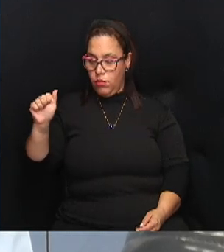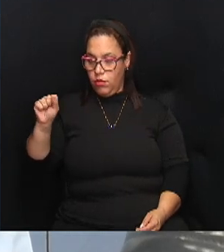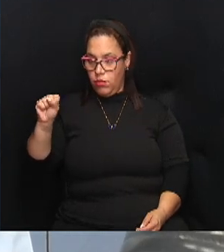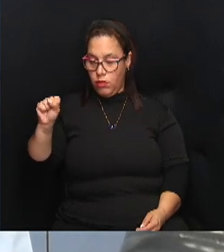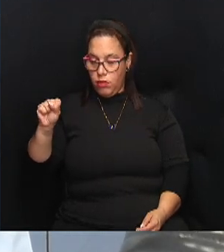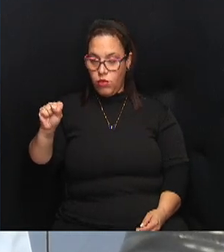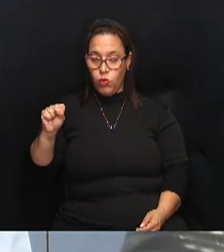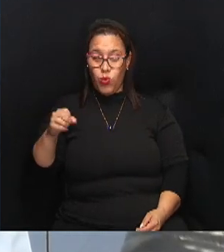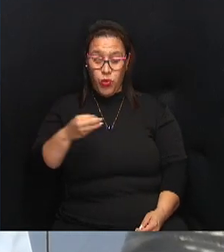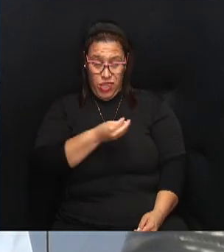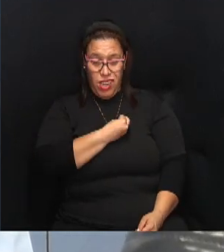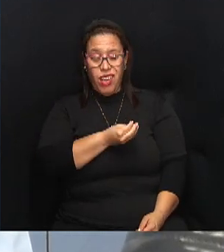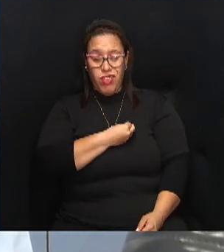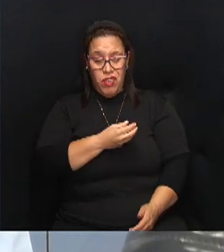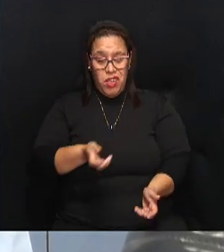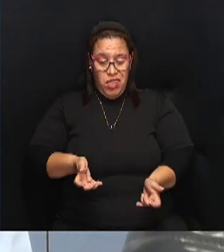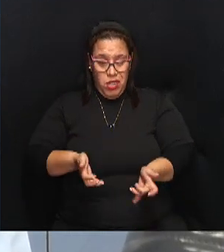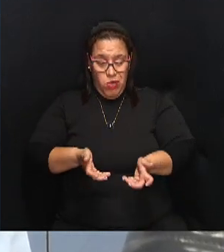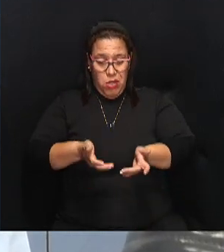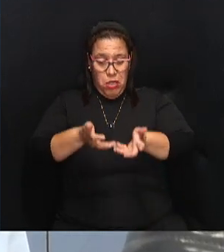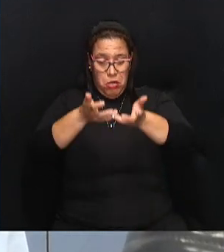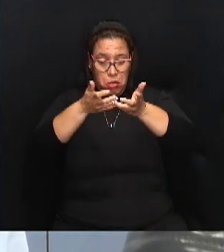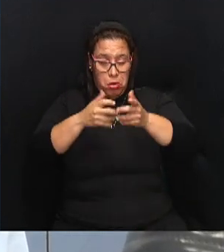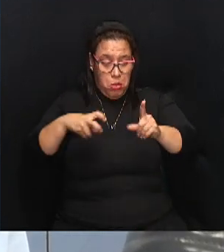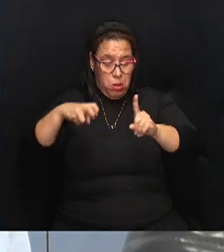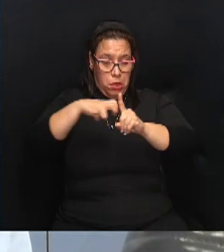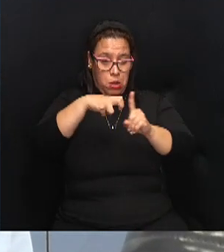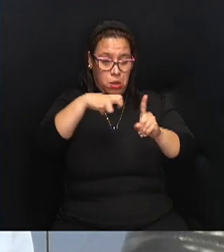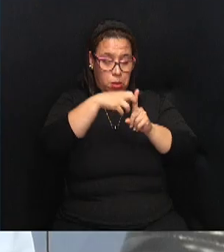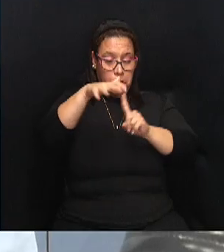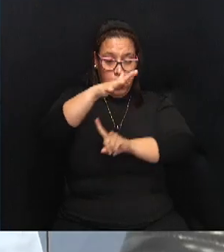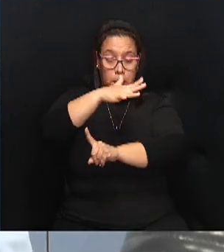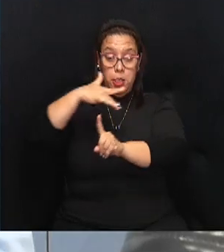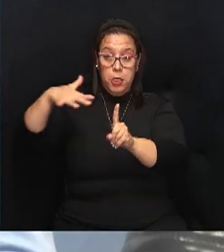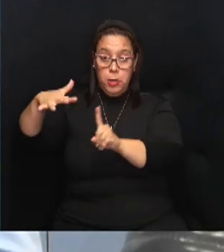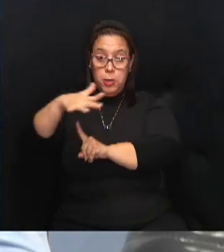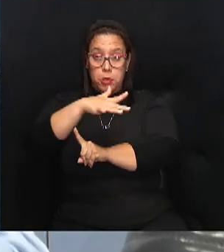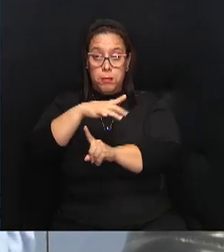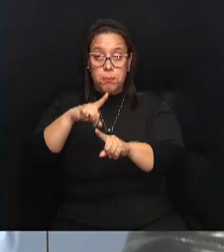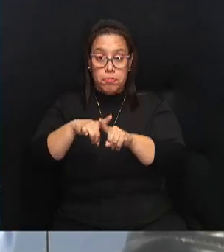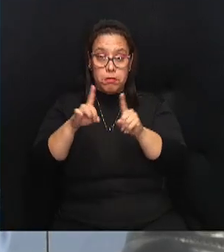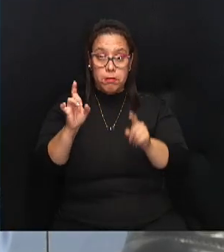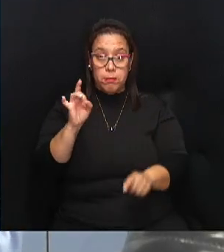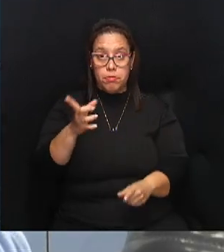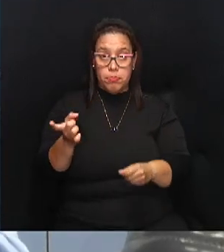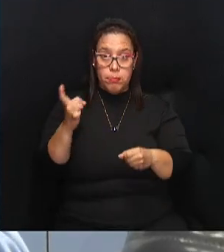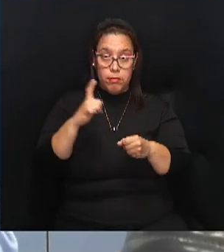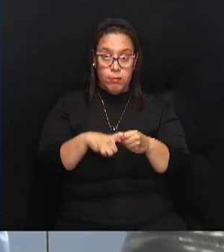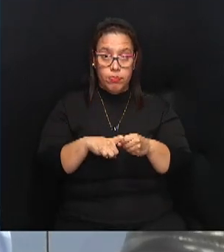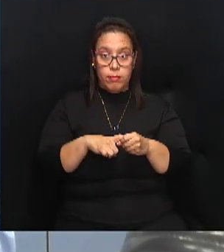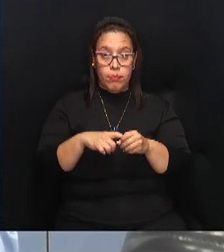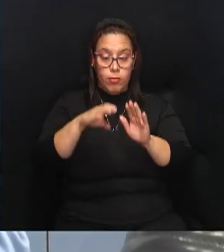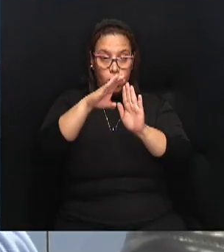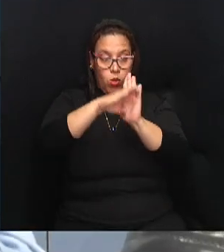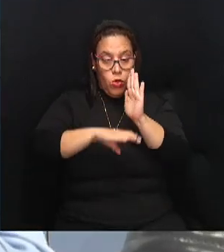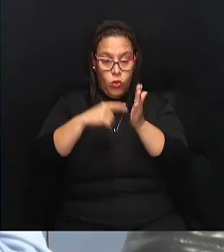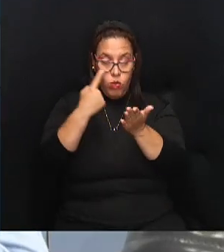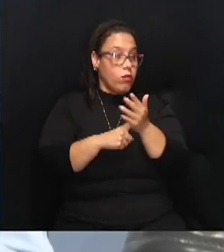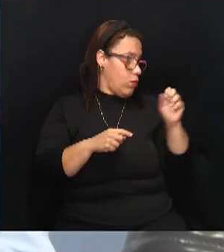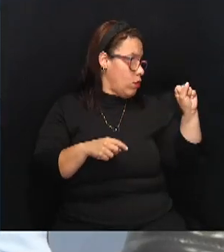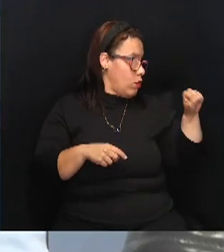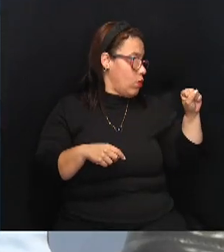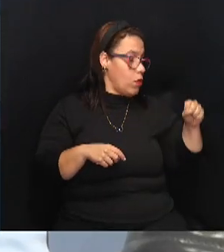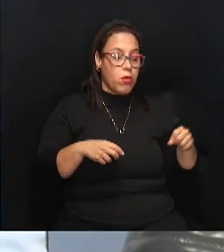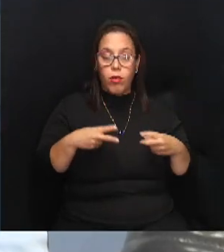queimadas, dos acidentes que tem lá ambientais, né? Mas eu quero retomar só um pouquinho na questão dos convênios, né? Uhum. Eu